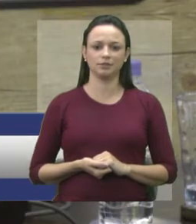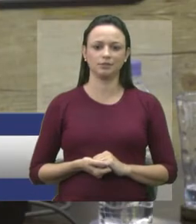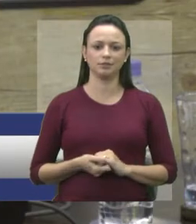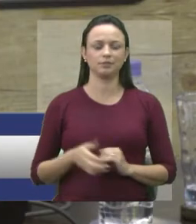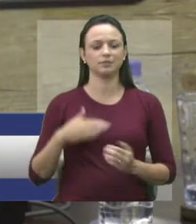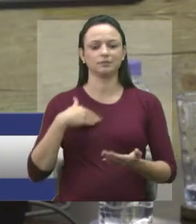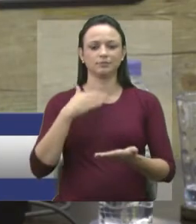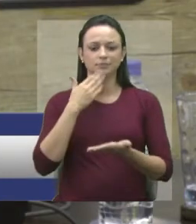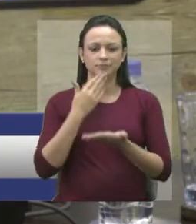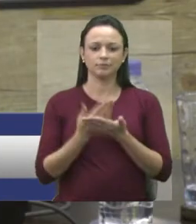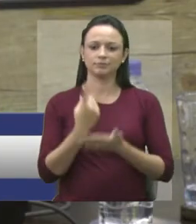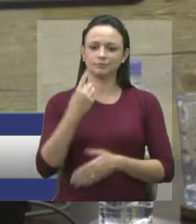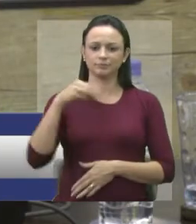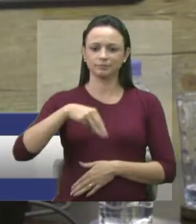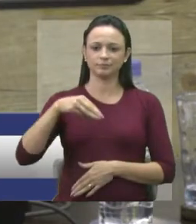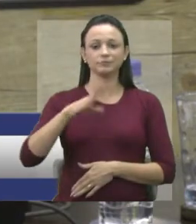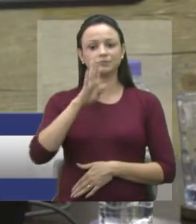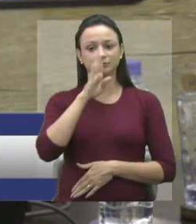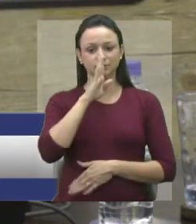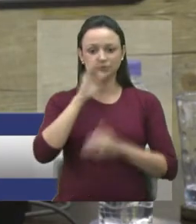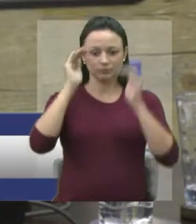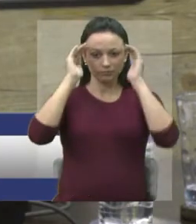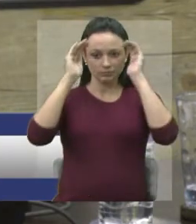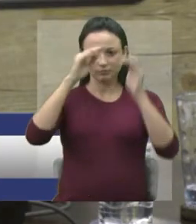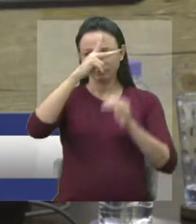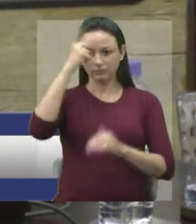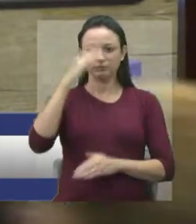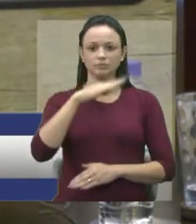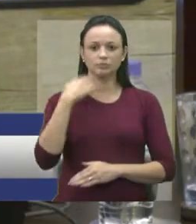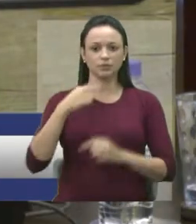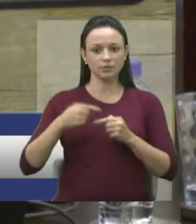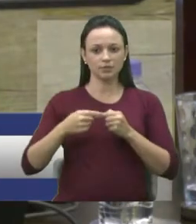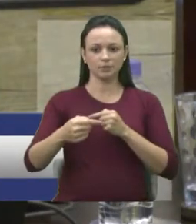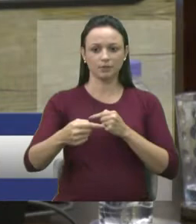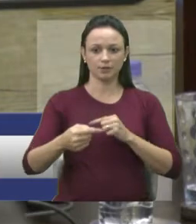Solicito um minuto de silêncio pelos falecidos da semana.